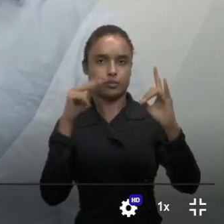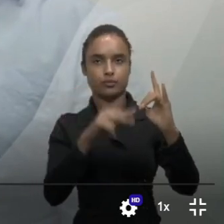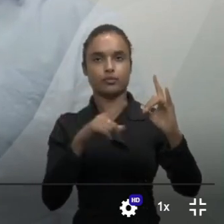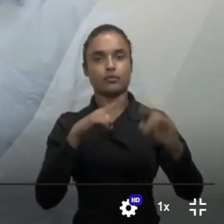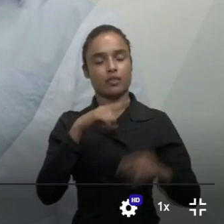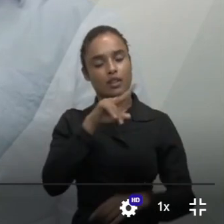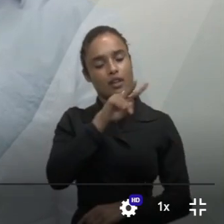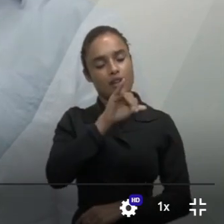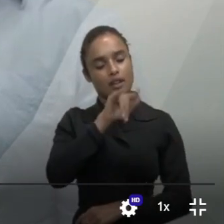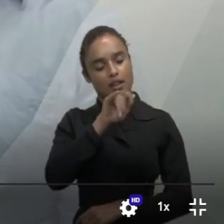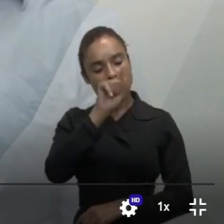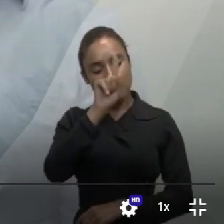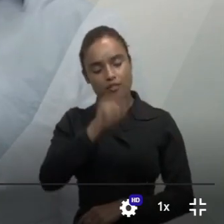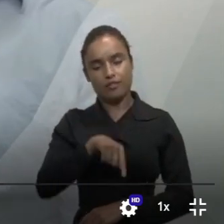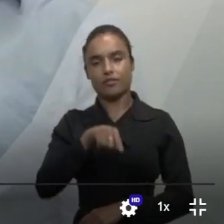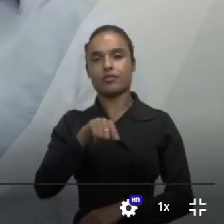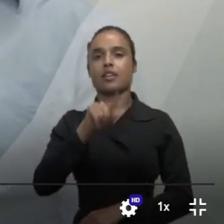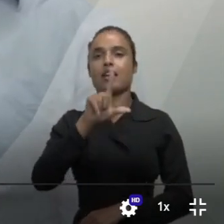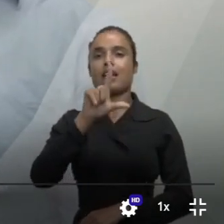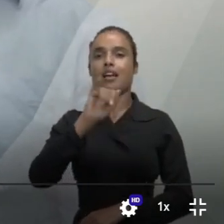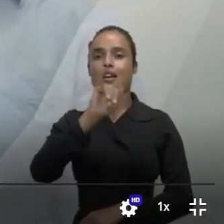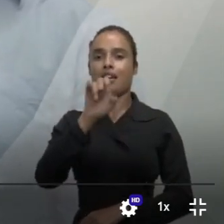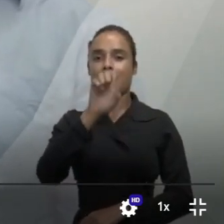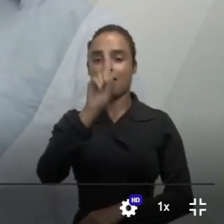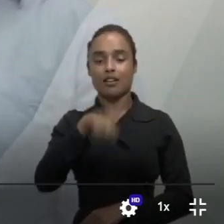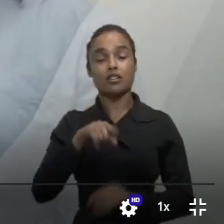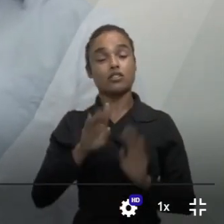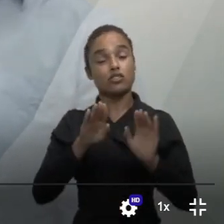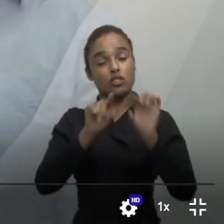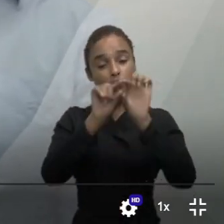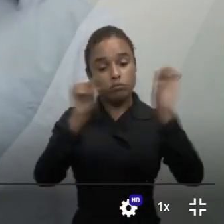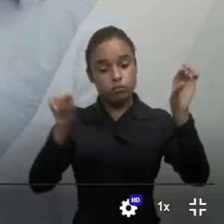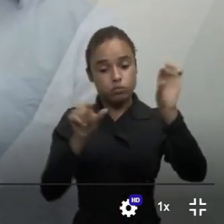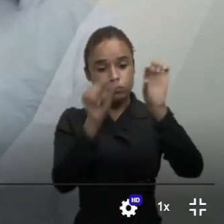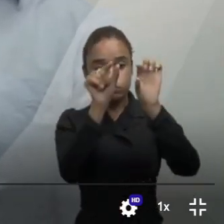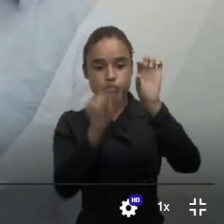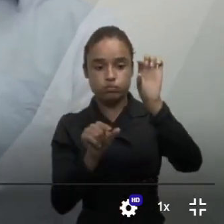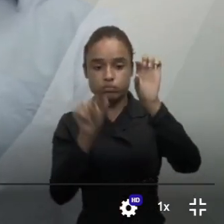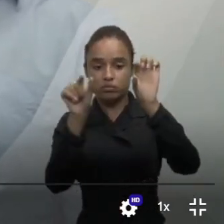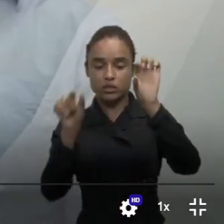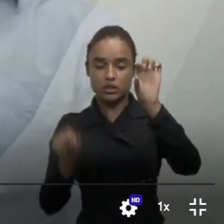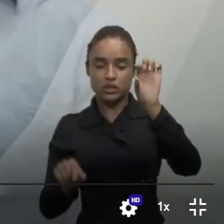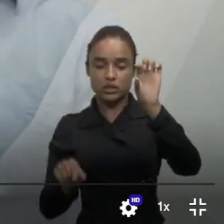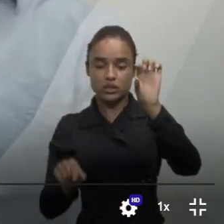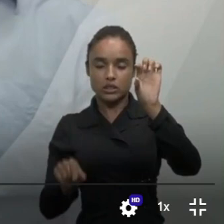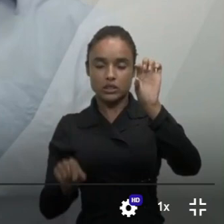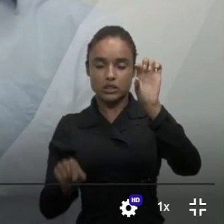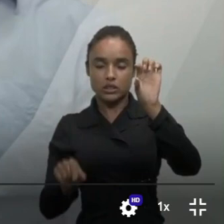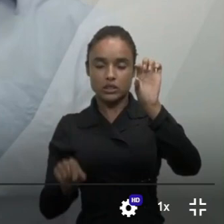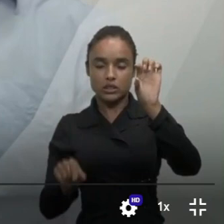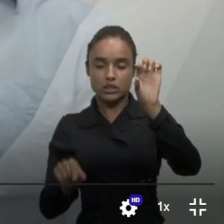viga. Como eu tenho a situação já possível, a gente utilizou a mesa